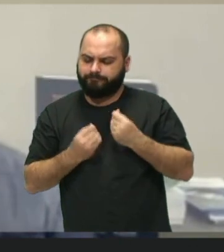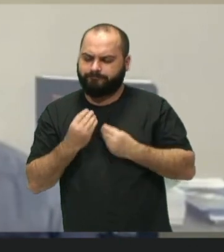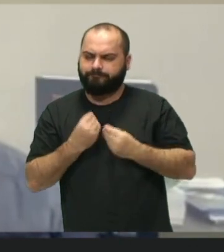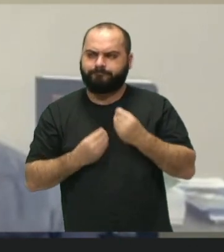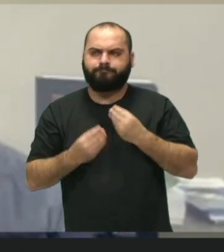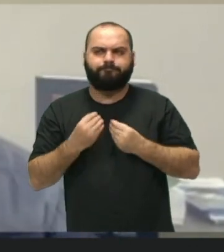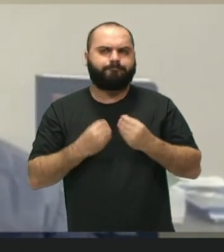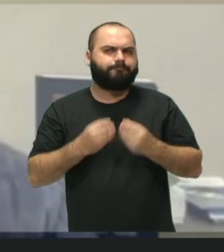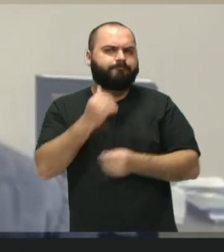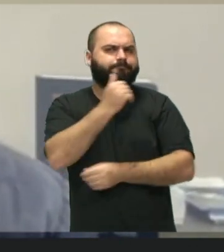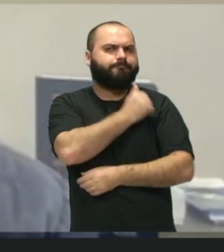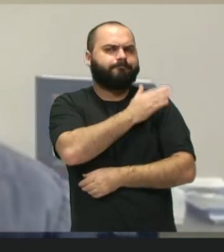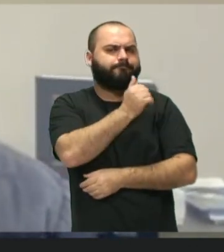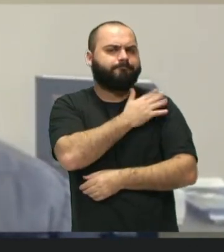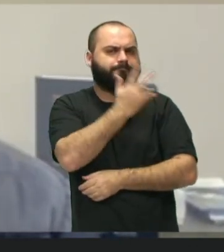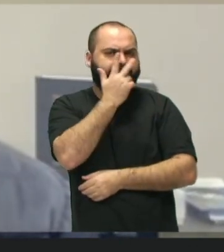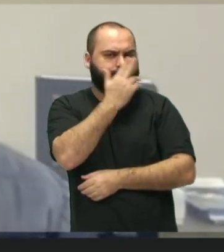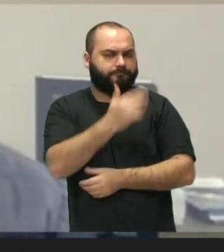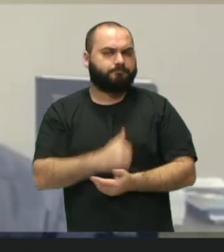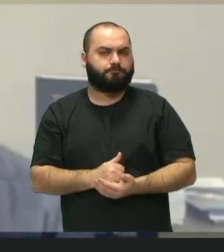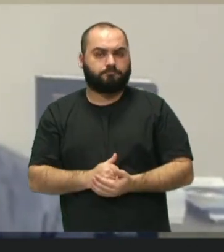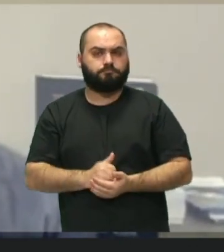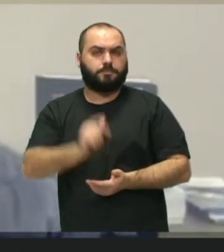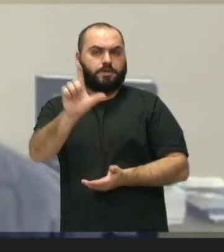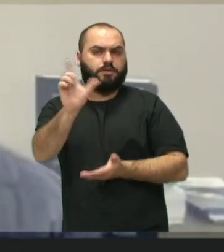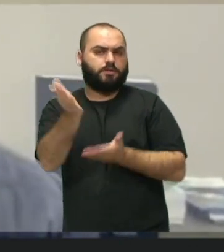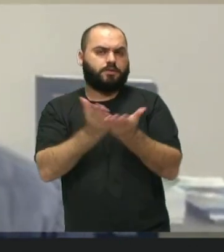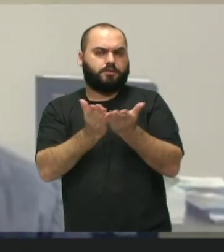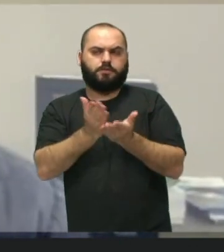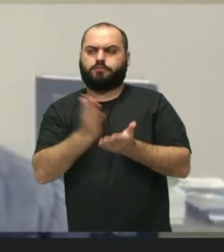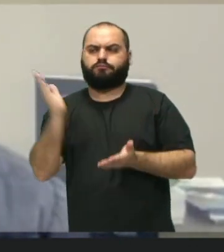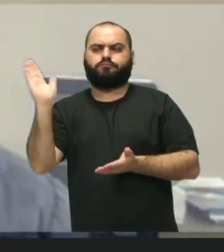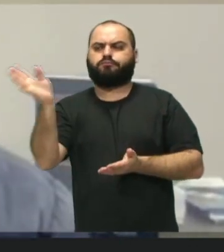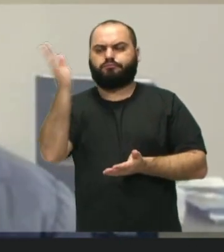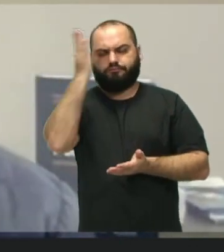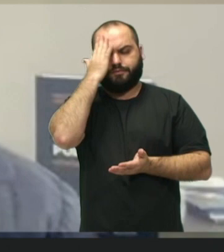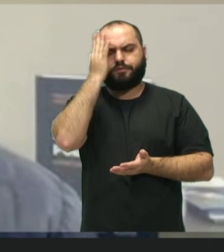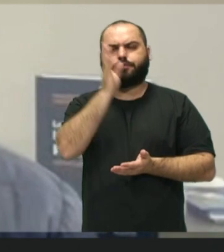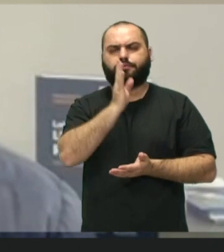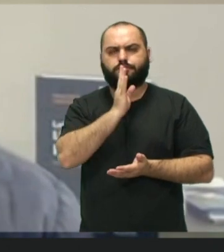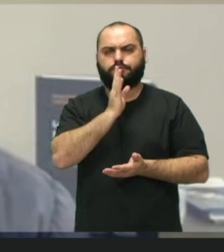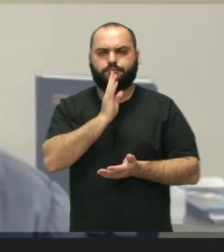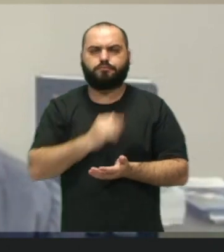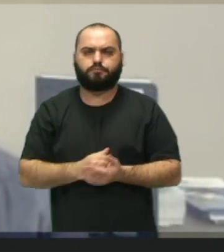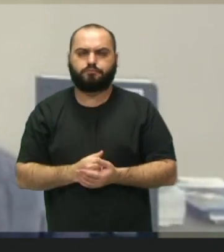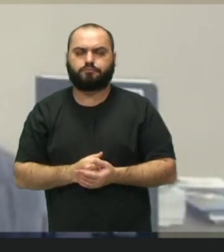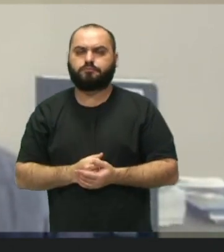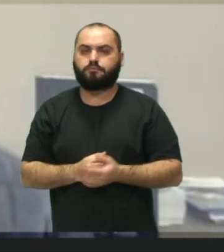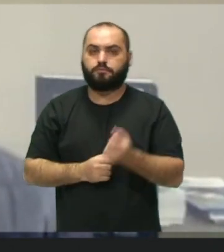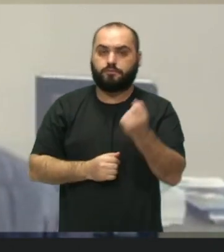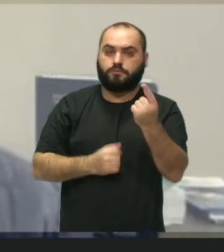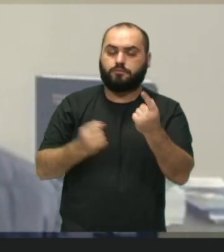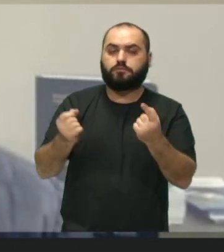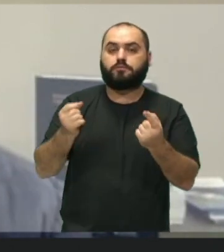algum preconceito, né? Licitação, como você falou, é jogo de carta marcada. Alguns acreditam que órgãos públicos são mal